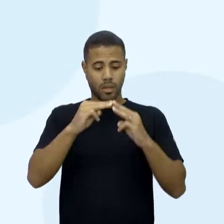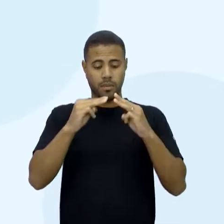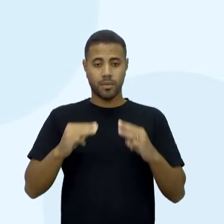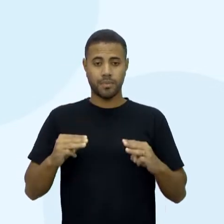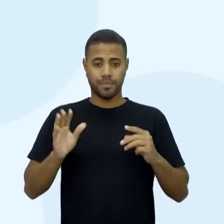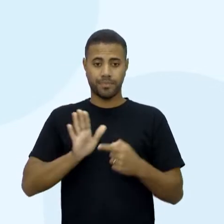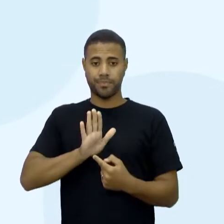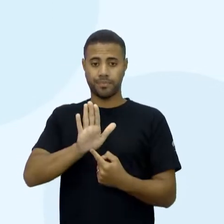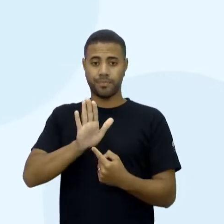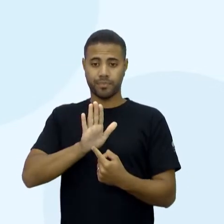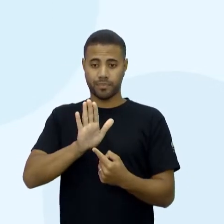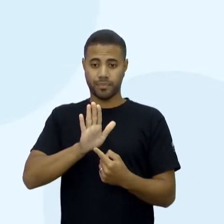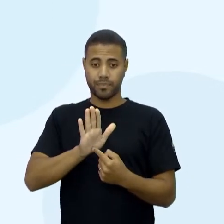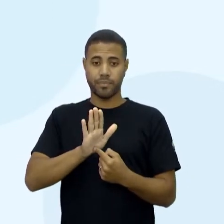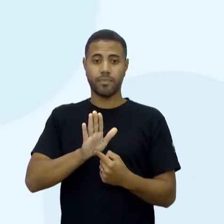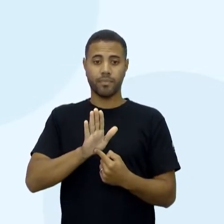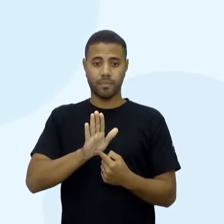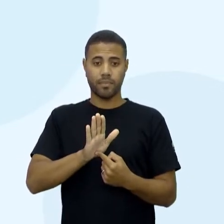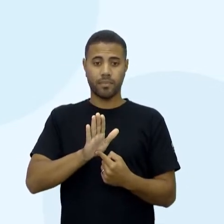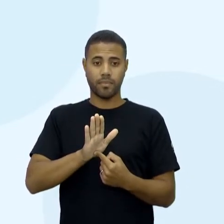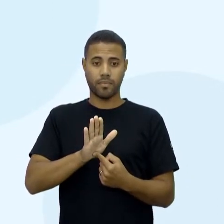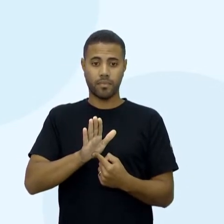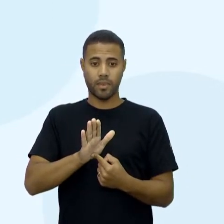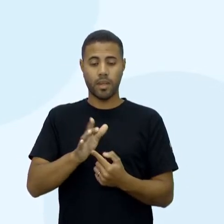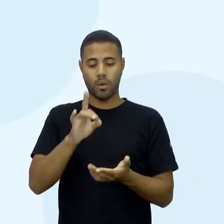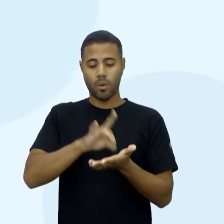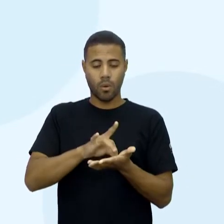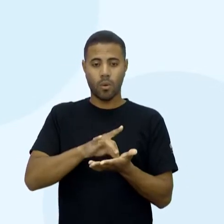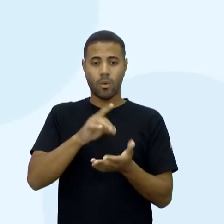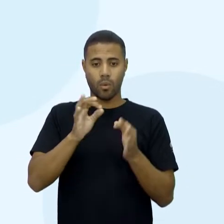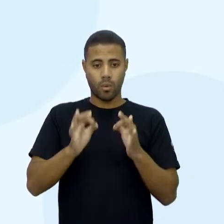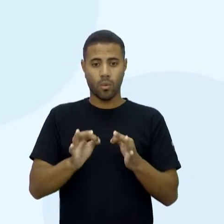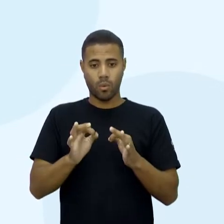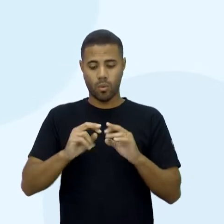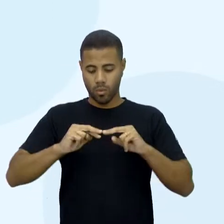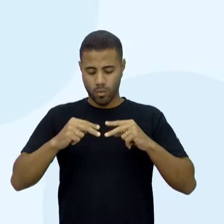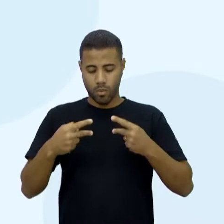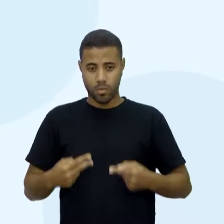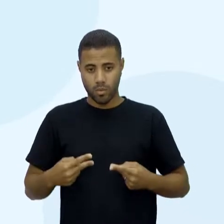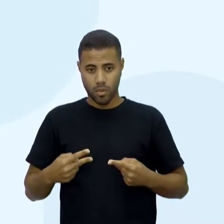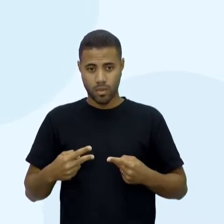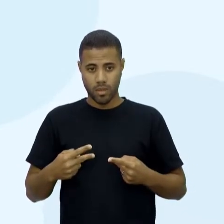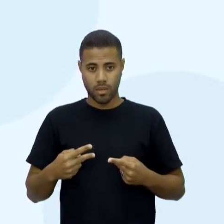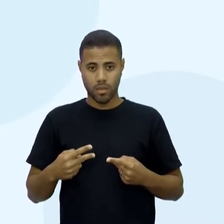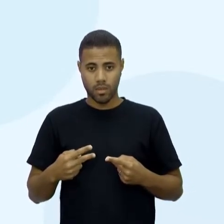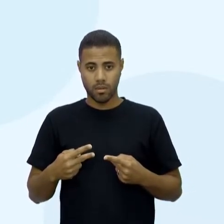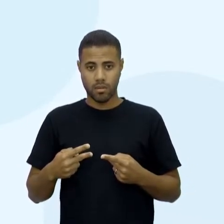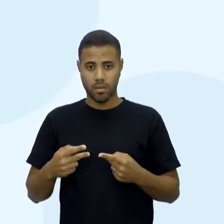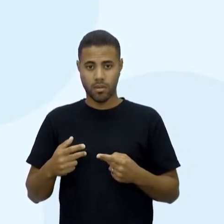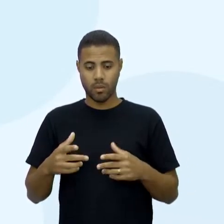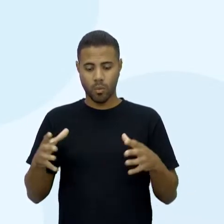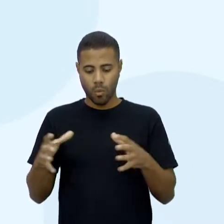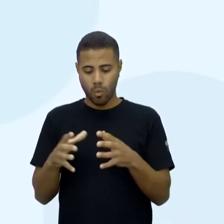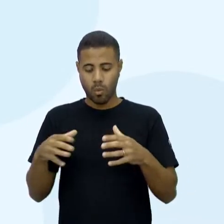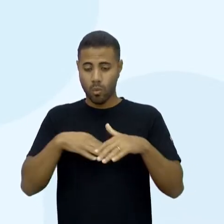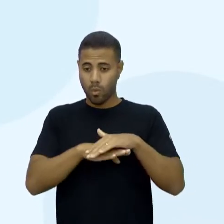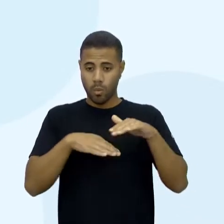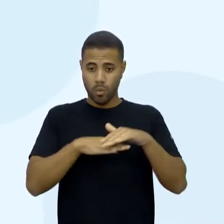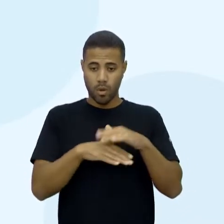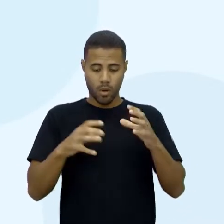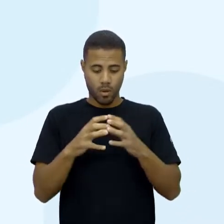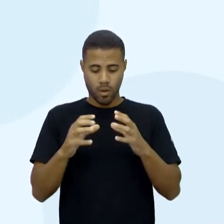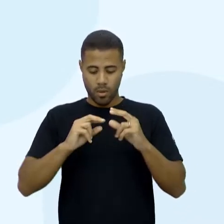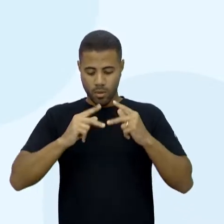surgiram? Os museus tiveram origem no hábito humano do colecionismo, que nasceu junto